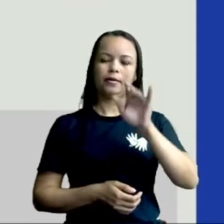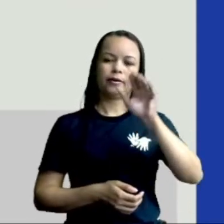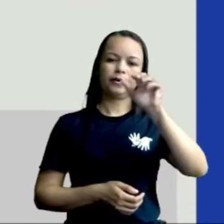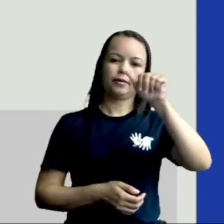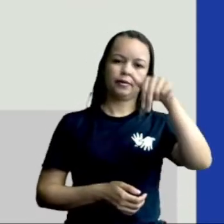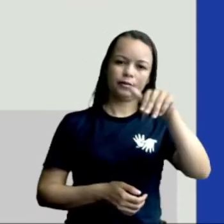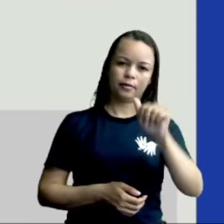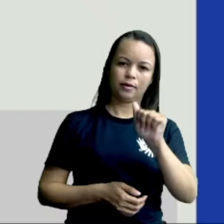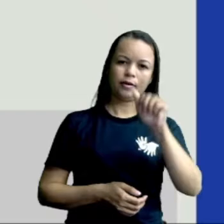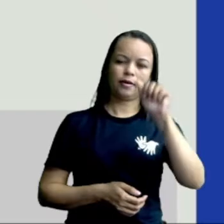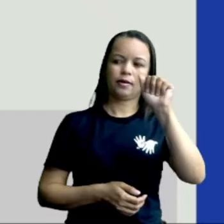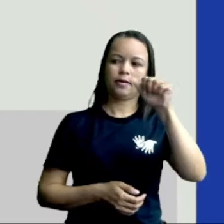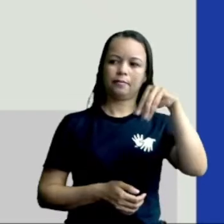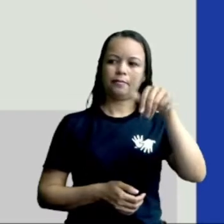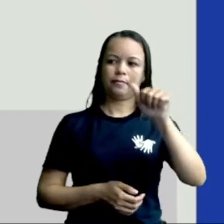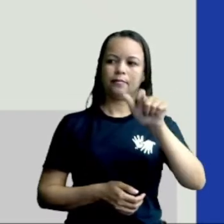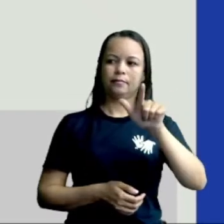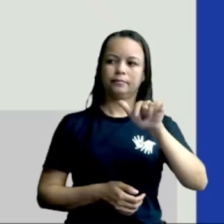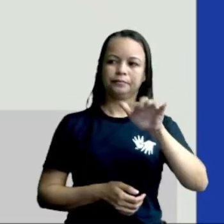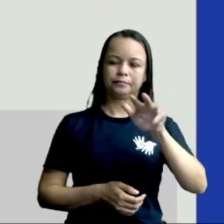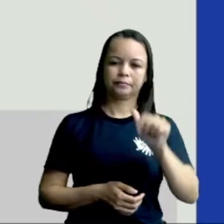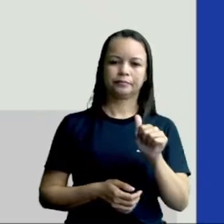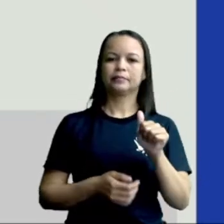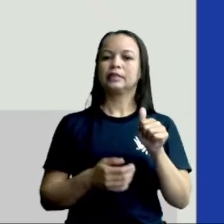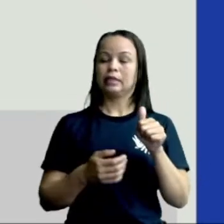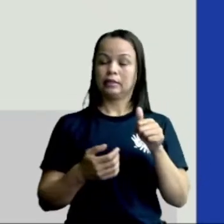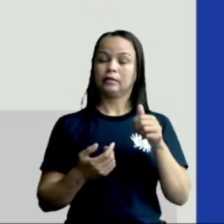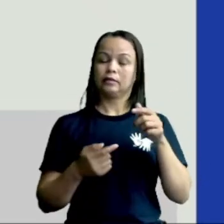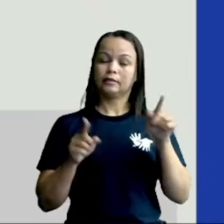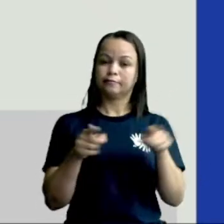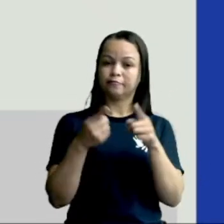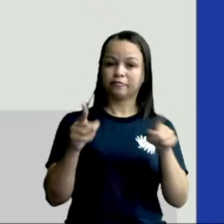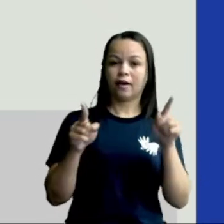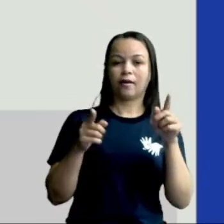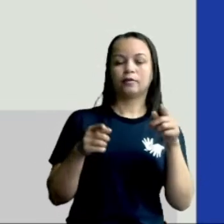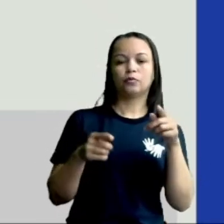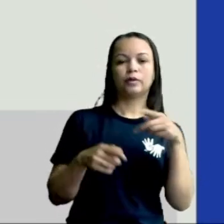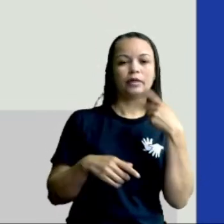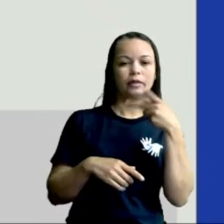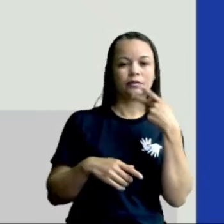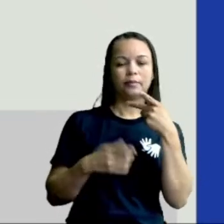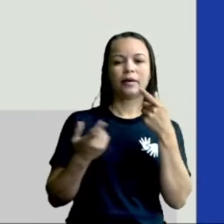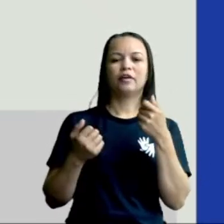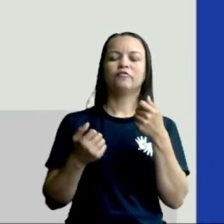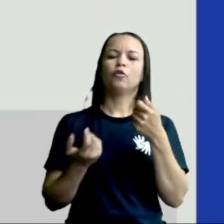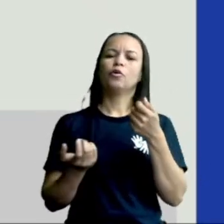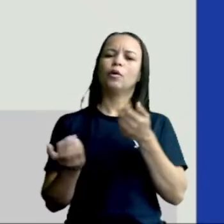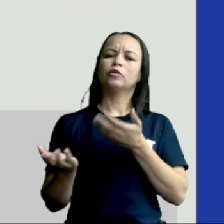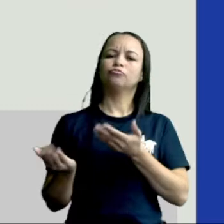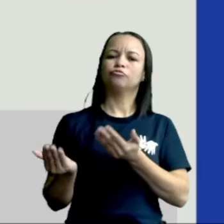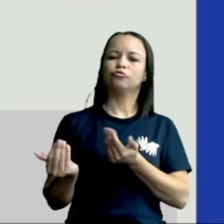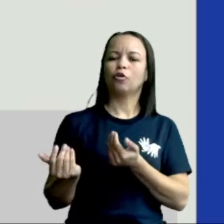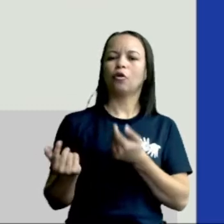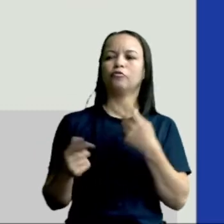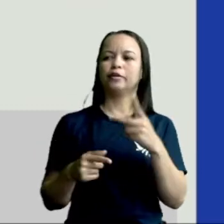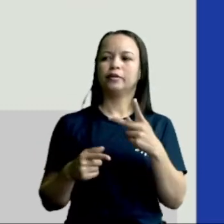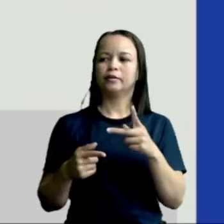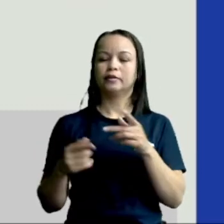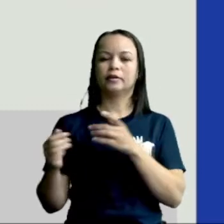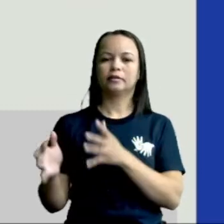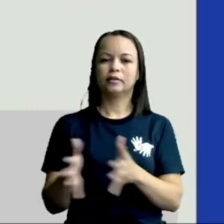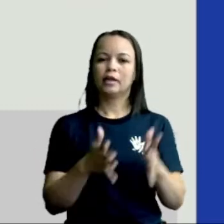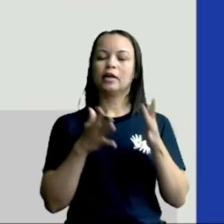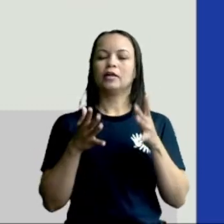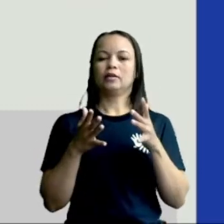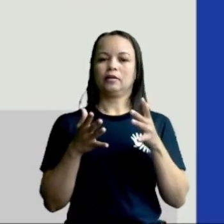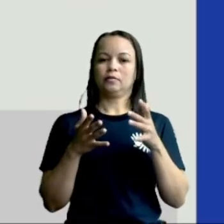ela na aula passada. Mariana Malha, ela inclusive é citada no nosso hino, né? Foi uma jovem antonense que se ofereceu para prestar